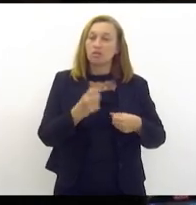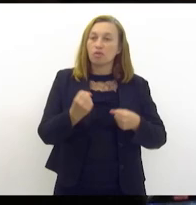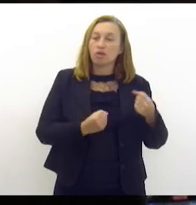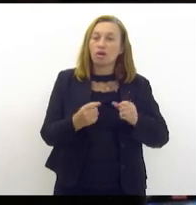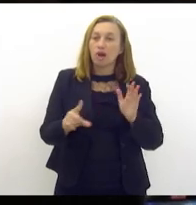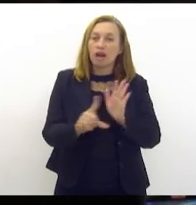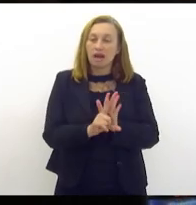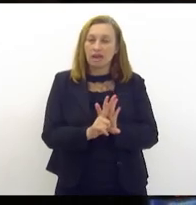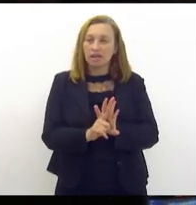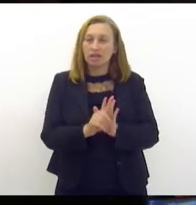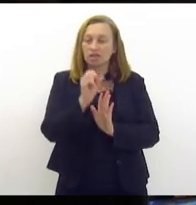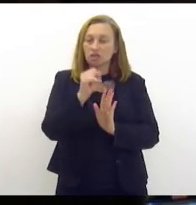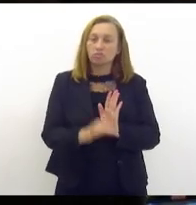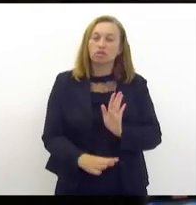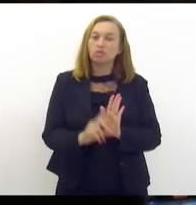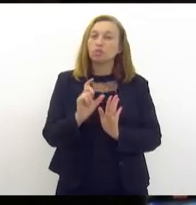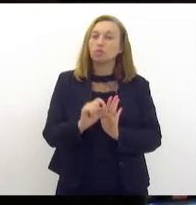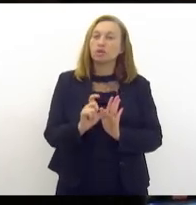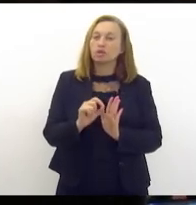que